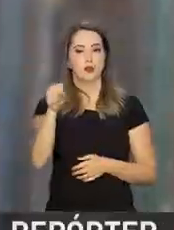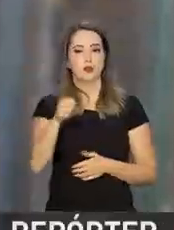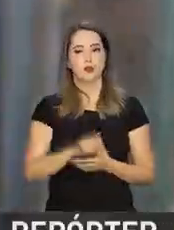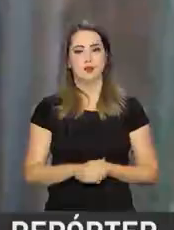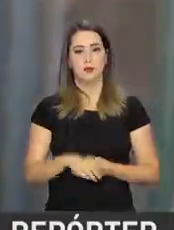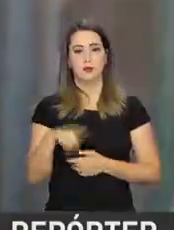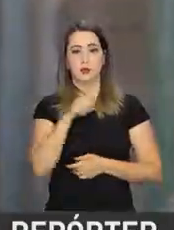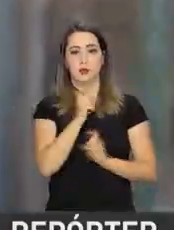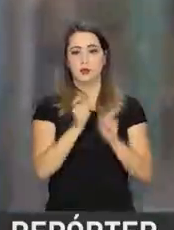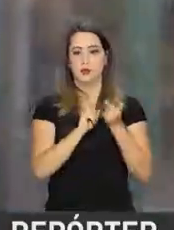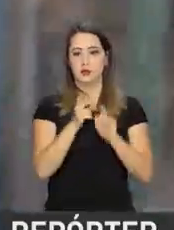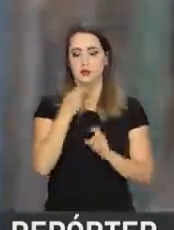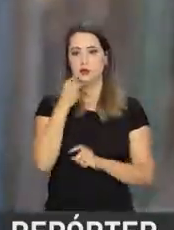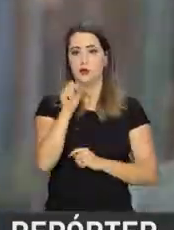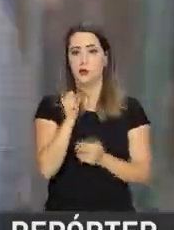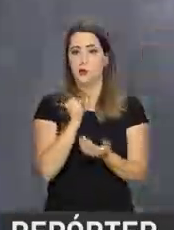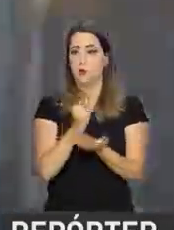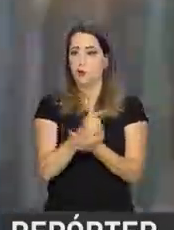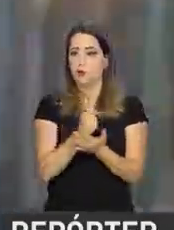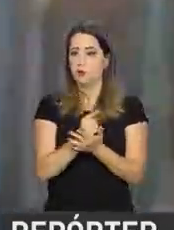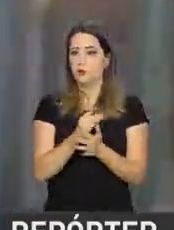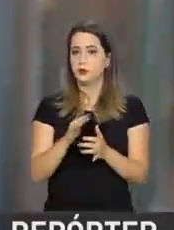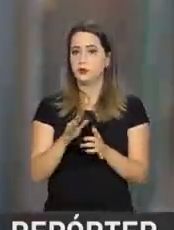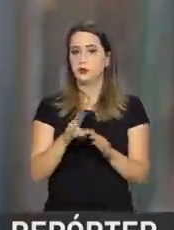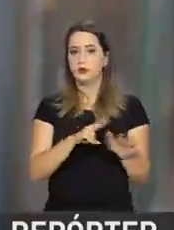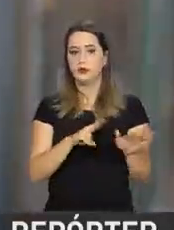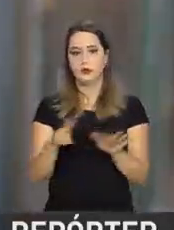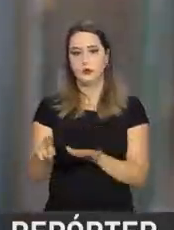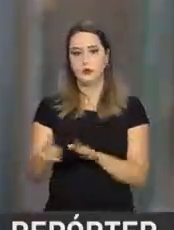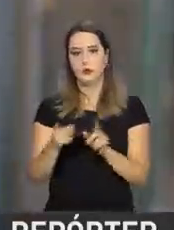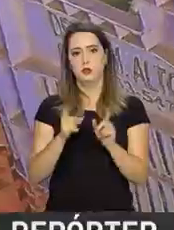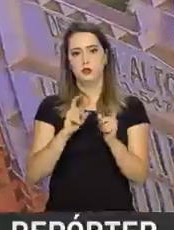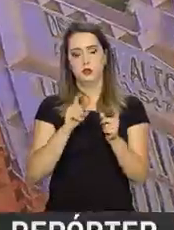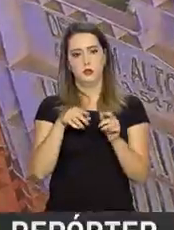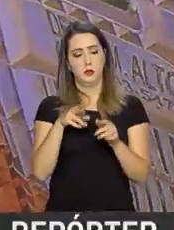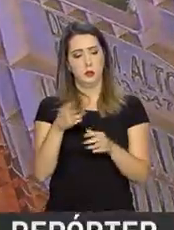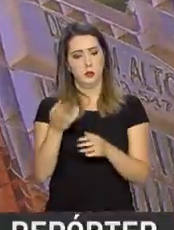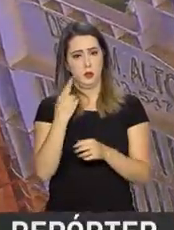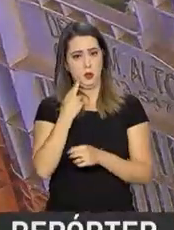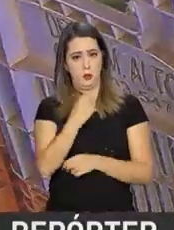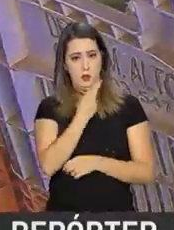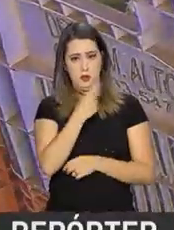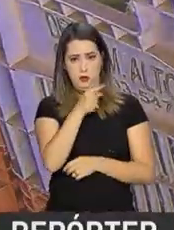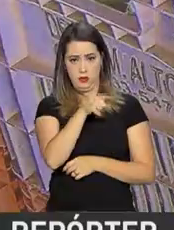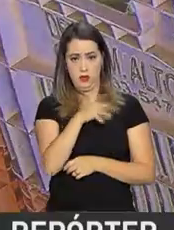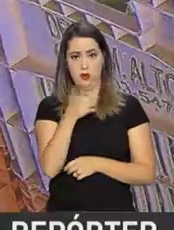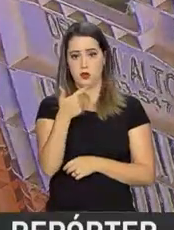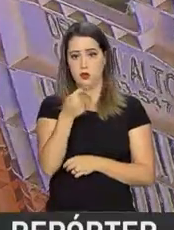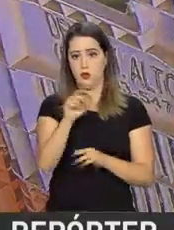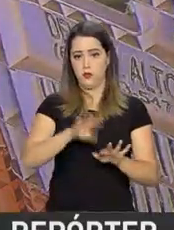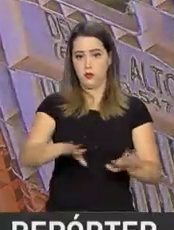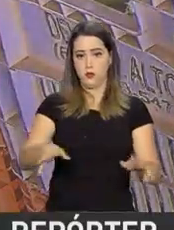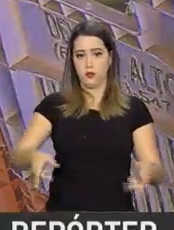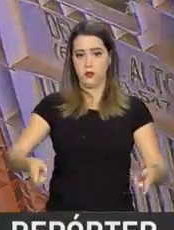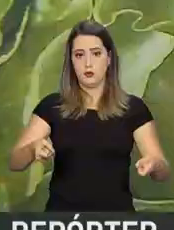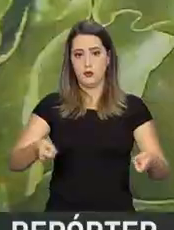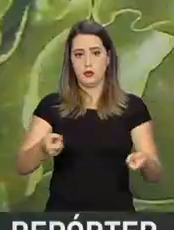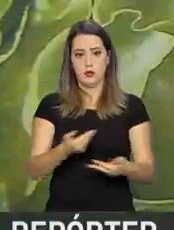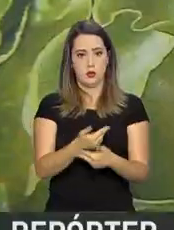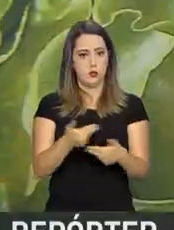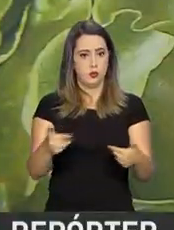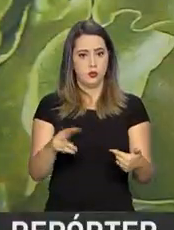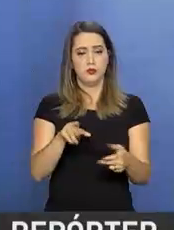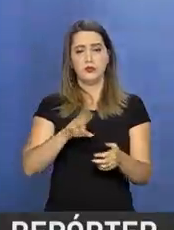Essa administradora compra por semana para o restaurante que administra 20 caixas de produtos entre verduras